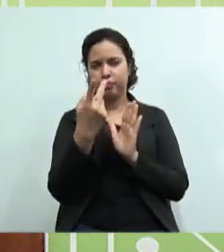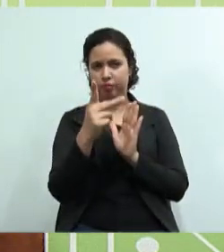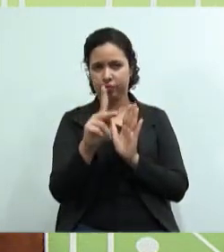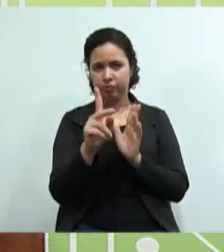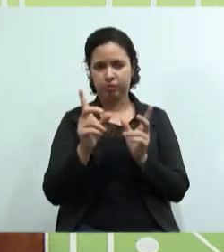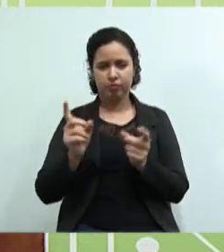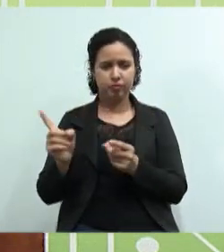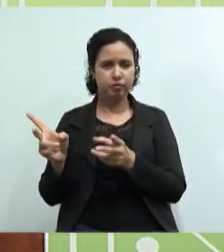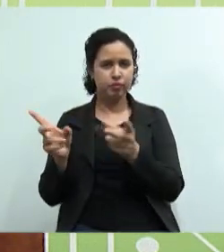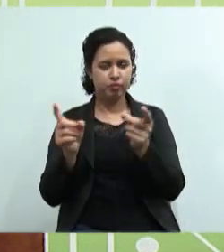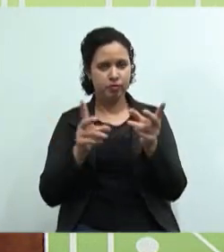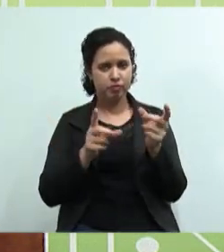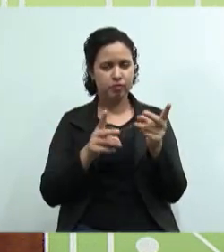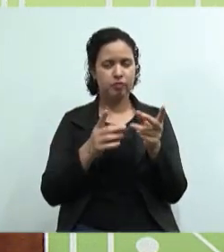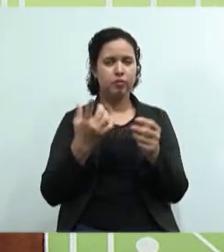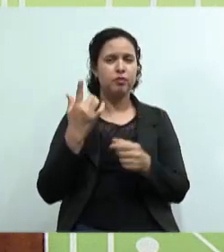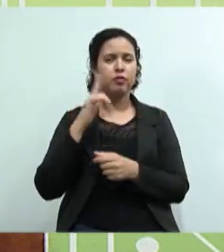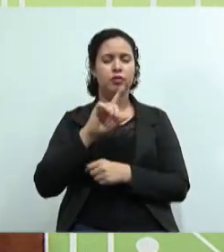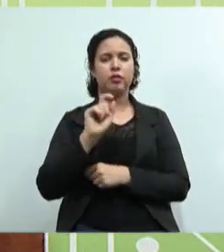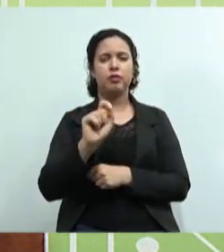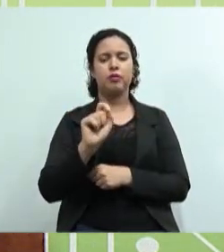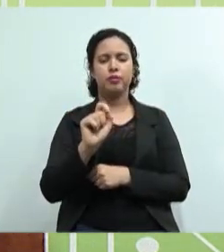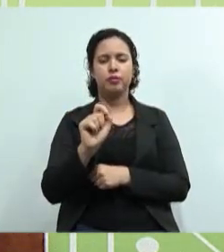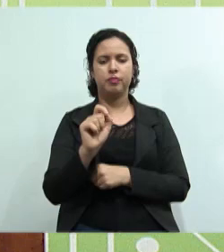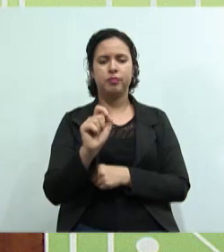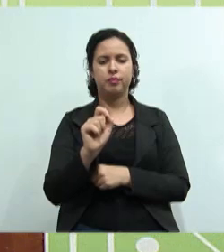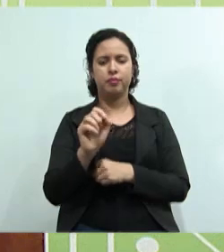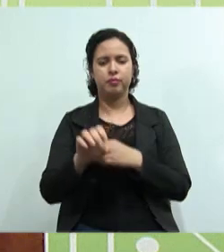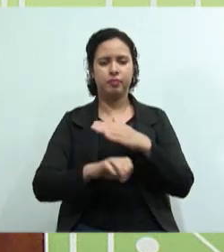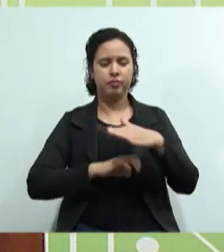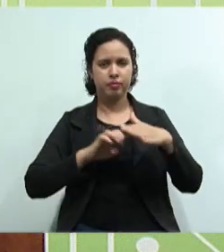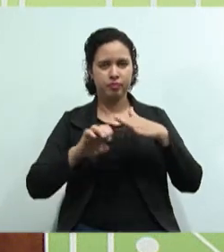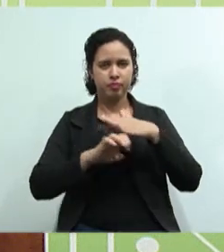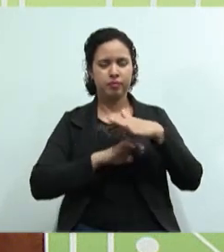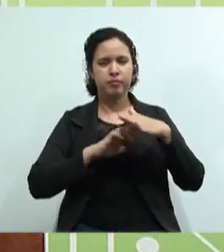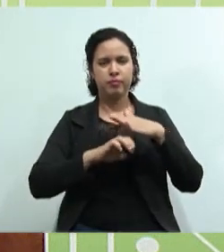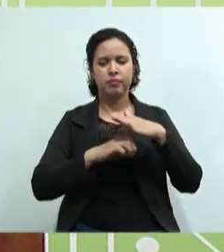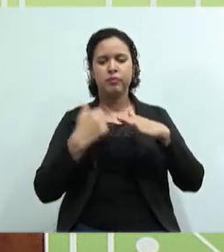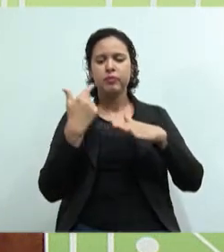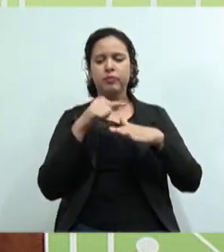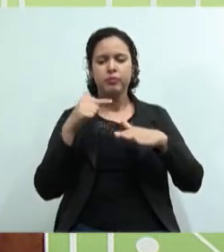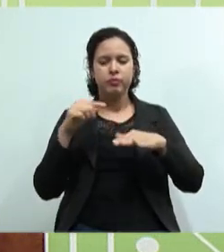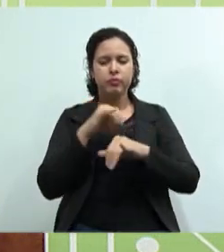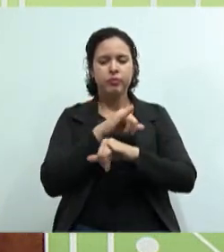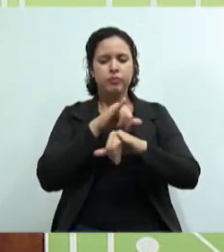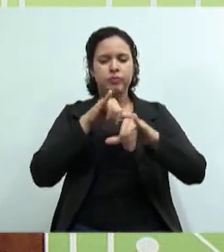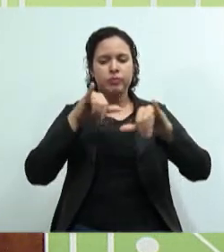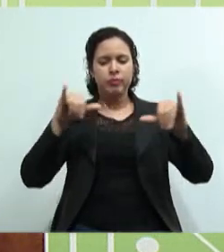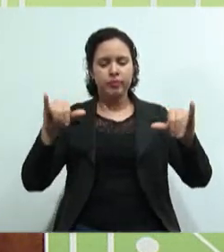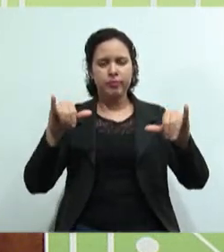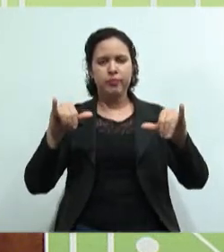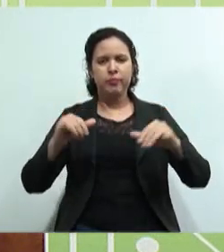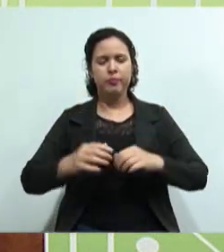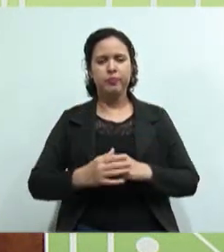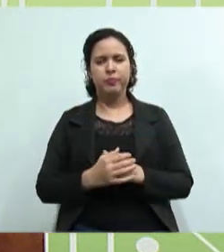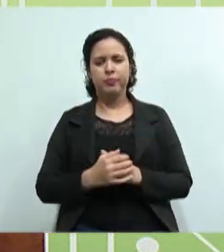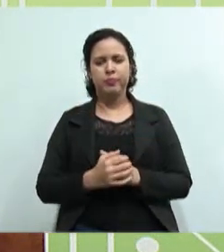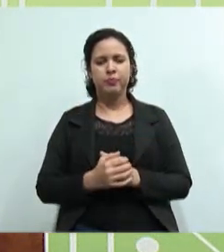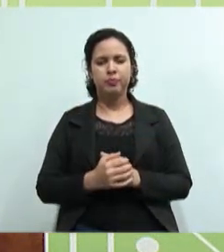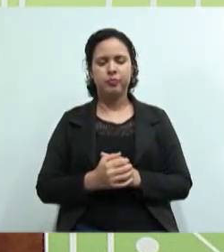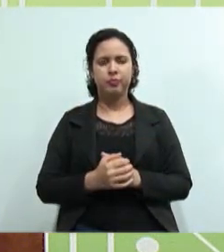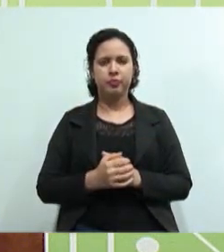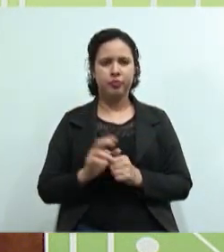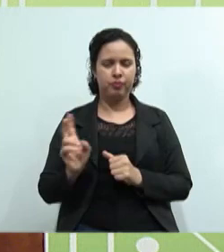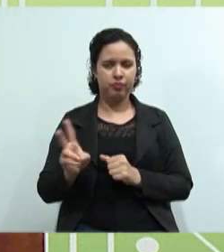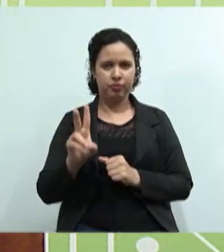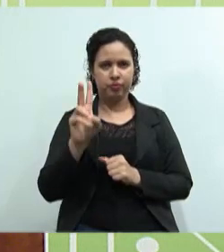vezes acontece muito quando os empresários não têm essa informação. Eles formam com base o quê? Com base no